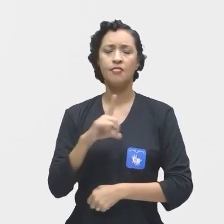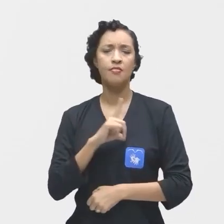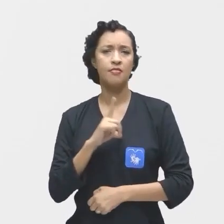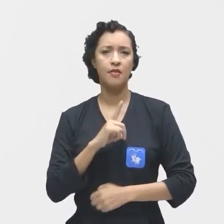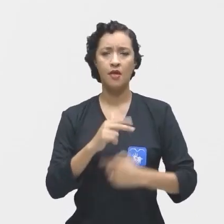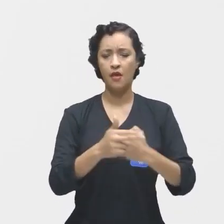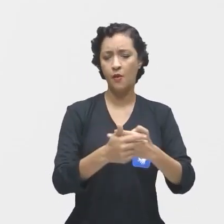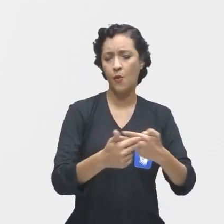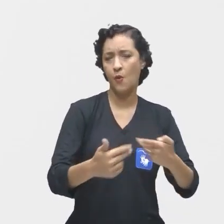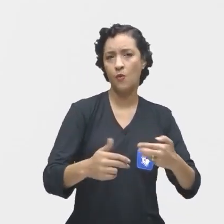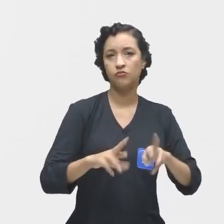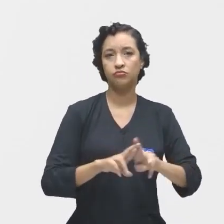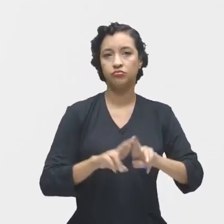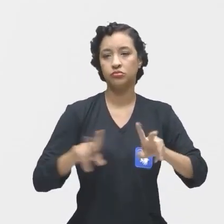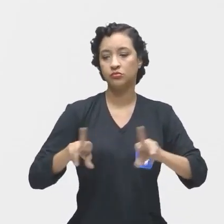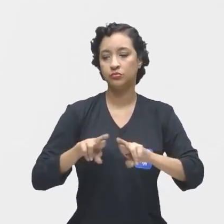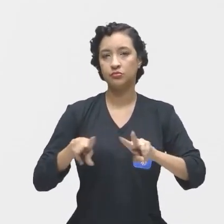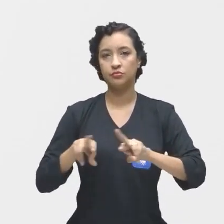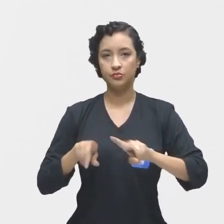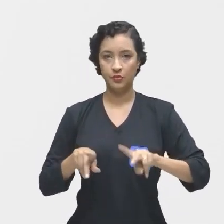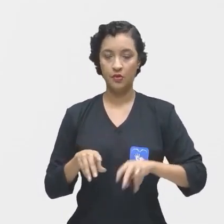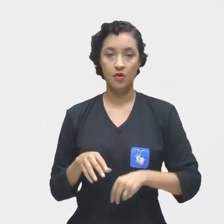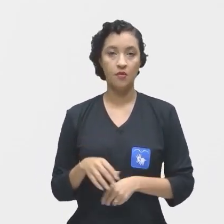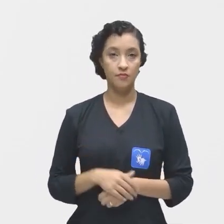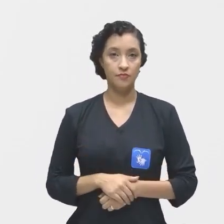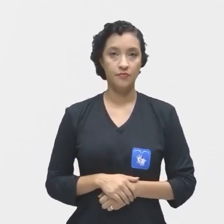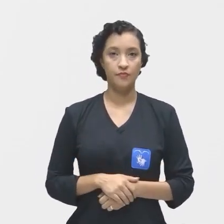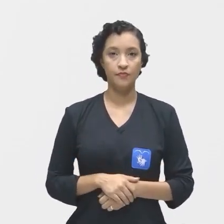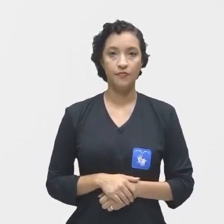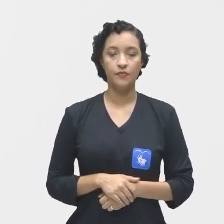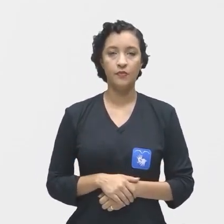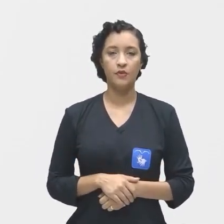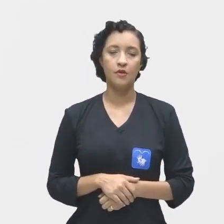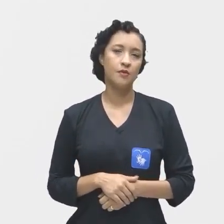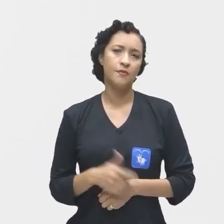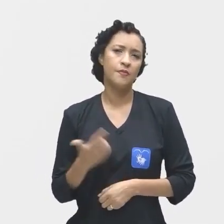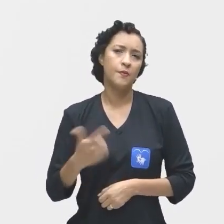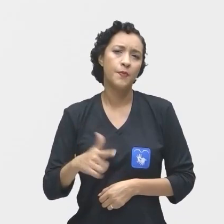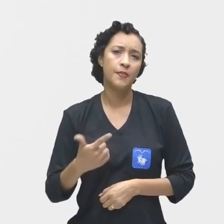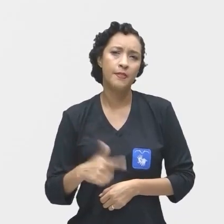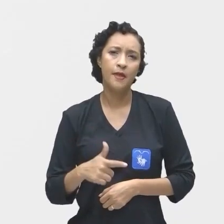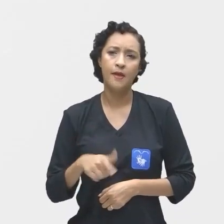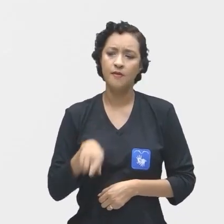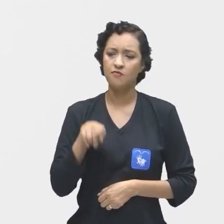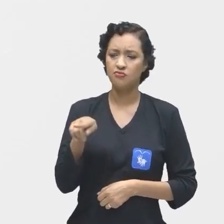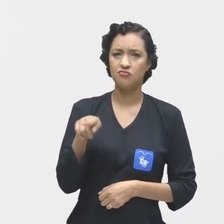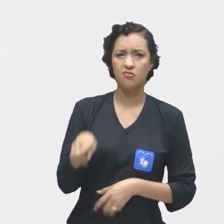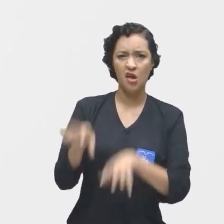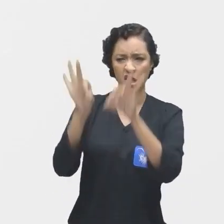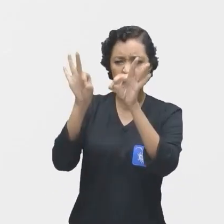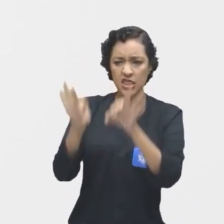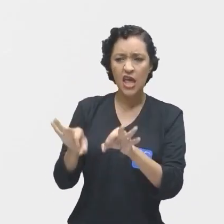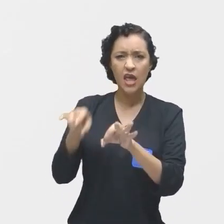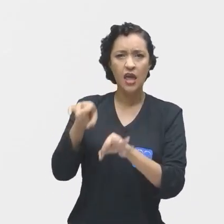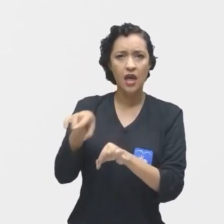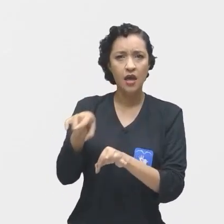recursos diferentes. Não se pode afirmar qual o mais importante, porque um